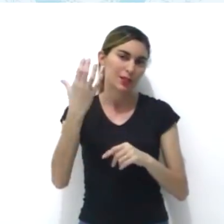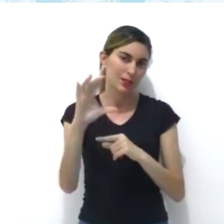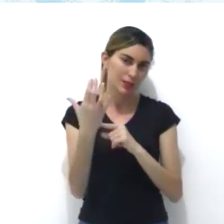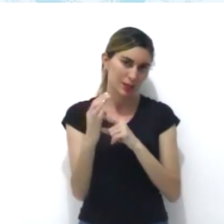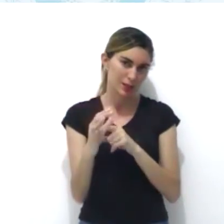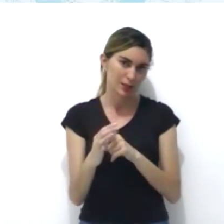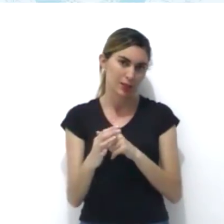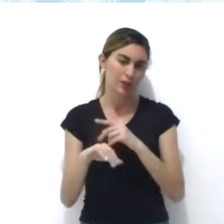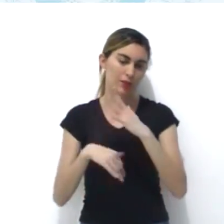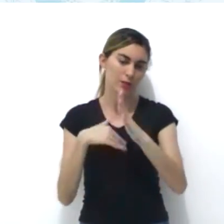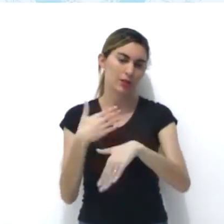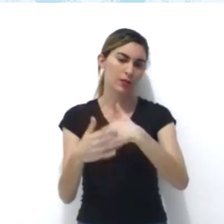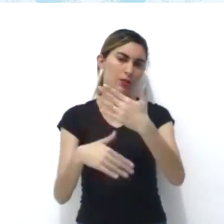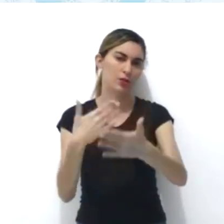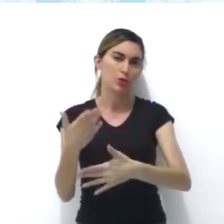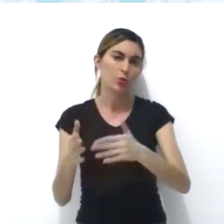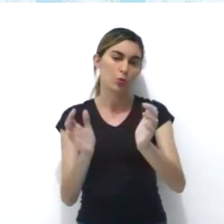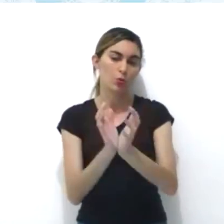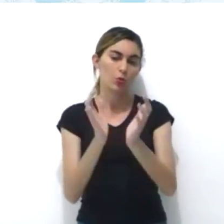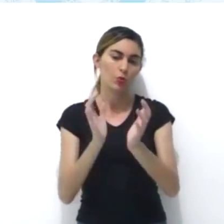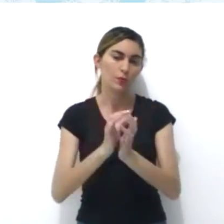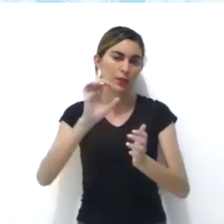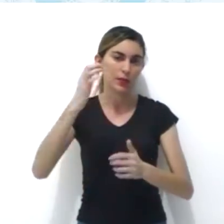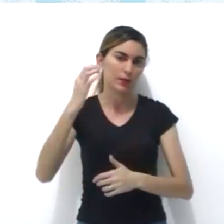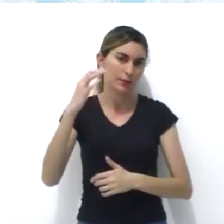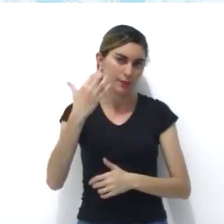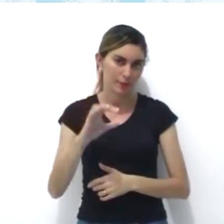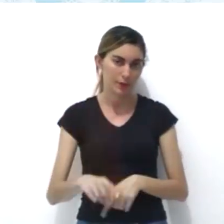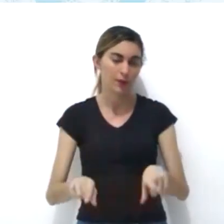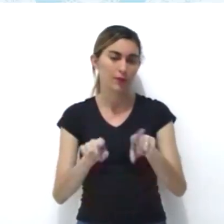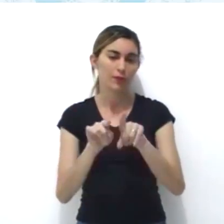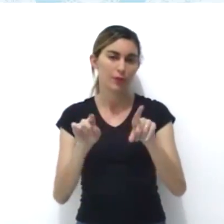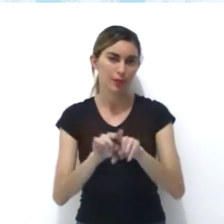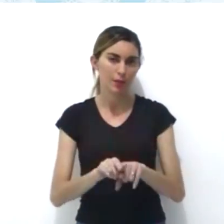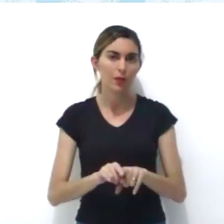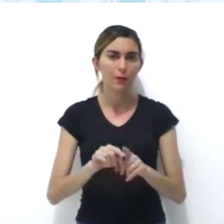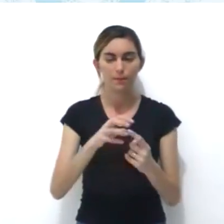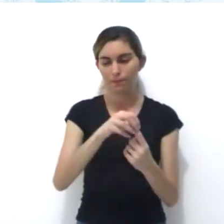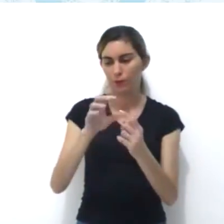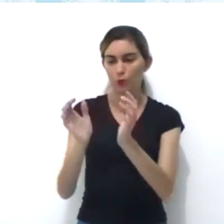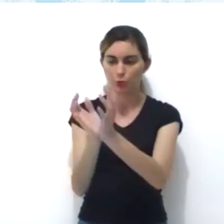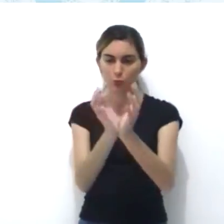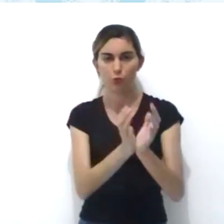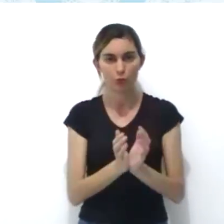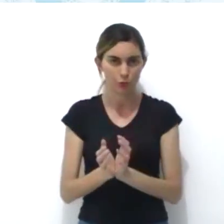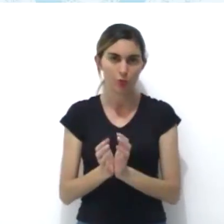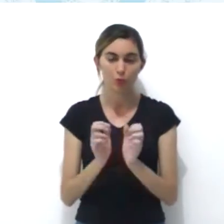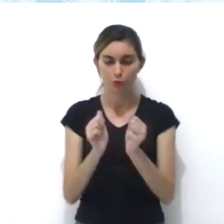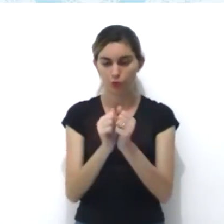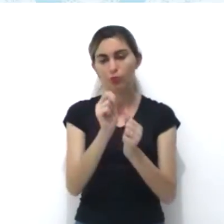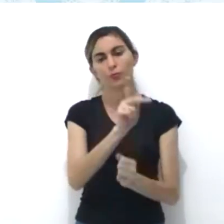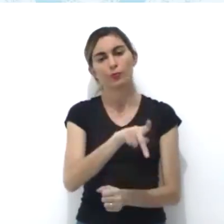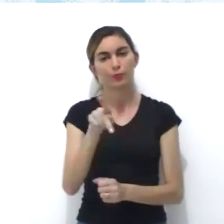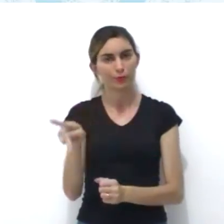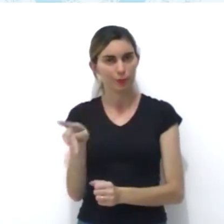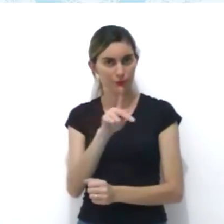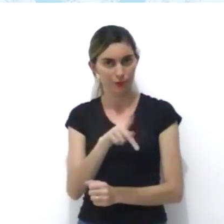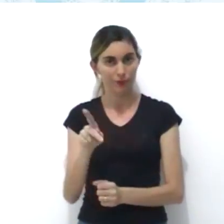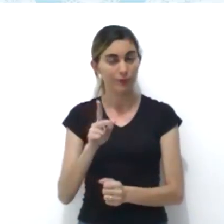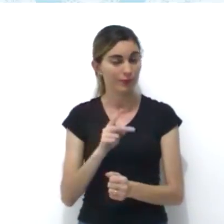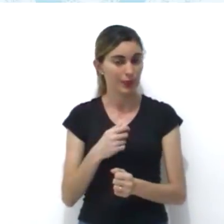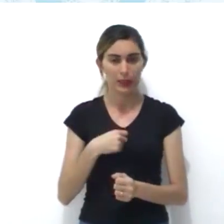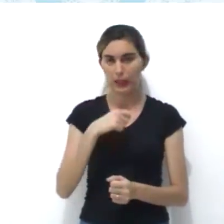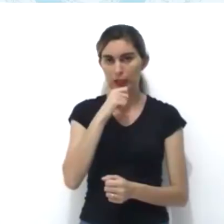das pesquisas científicas que estão sendo desenvolvidas nos clubes de ciências e, isoladamente, ali os grupos com o seu